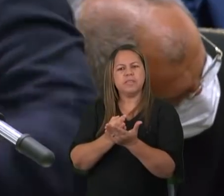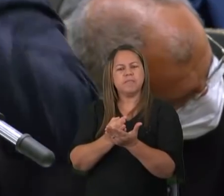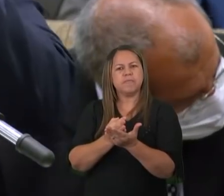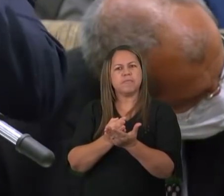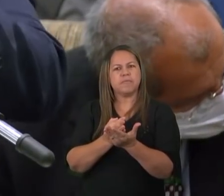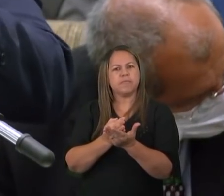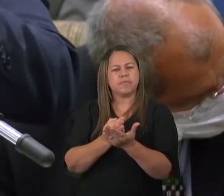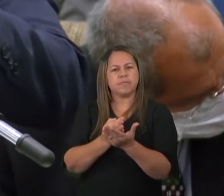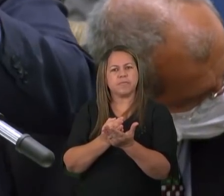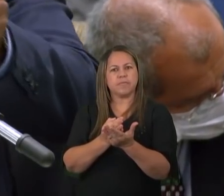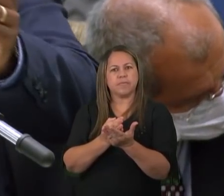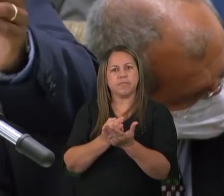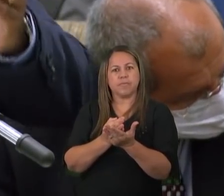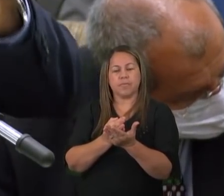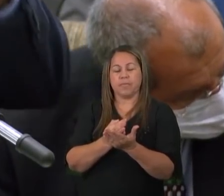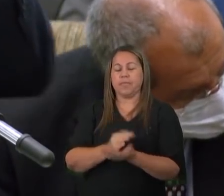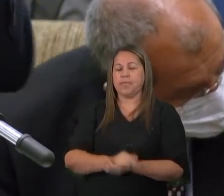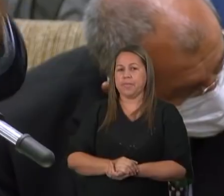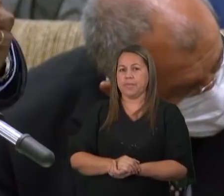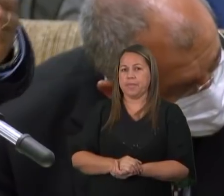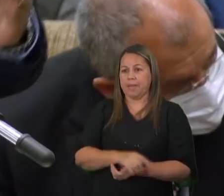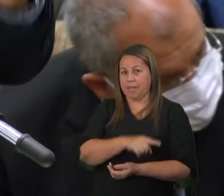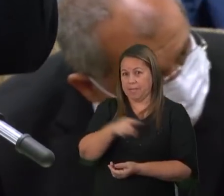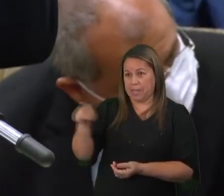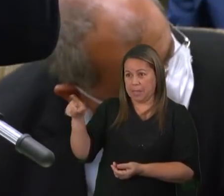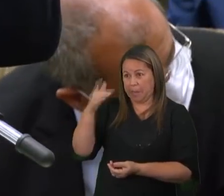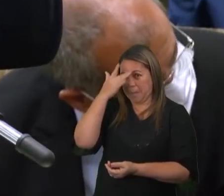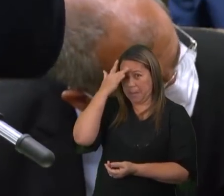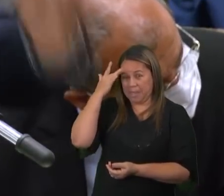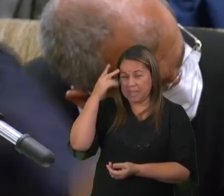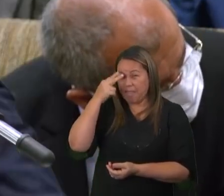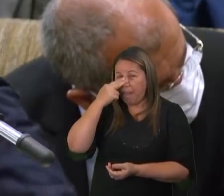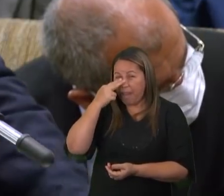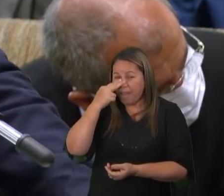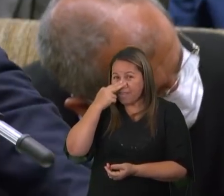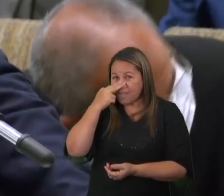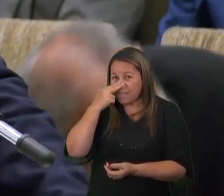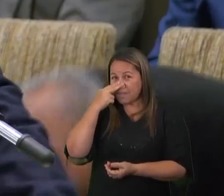O crente anda por fé,